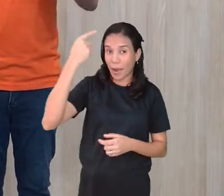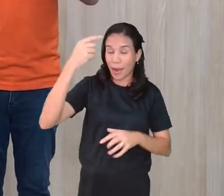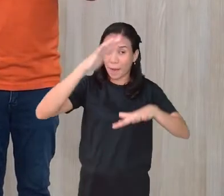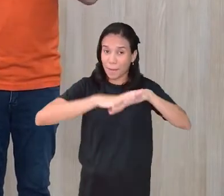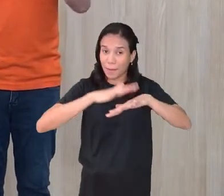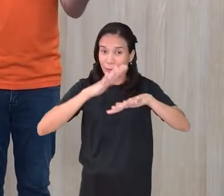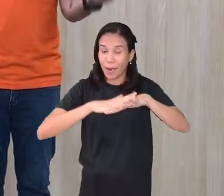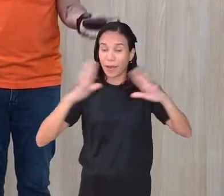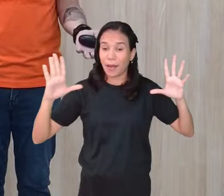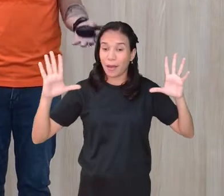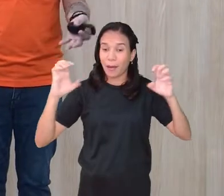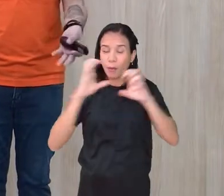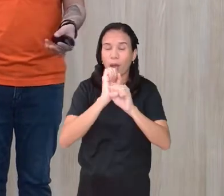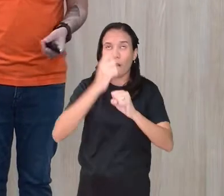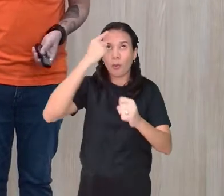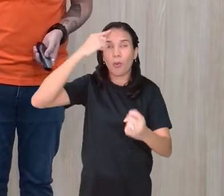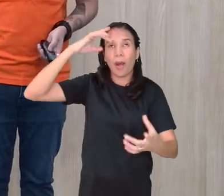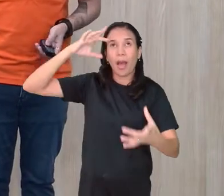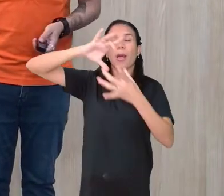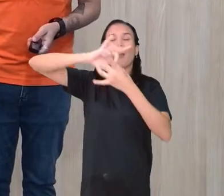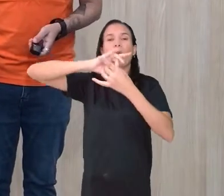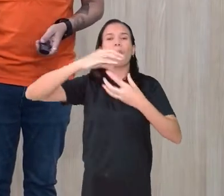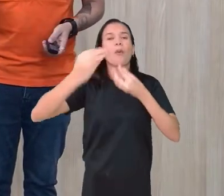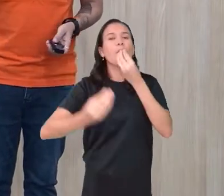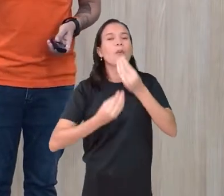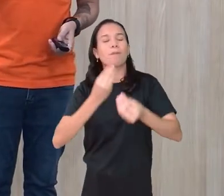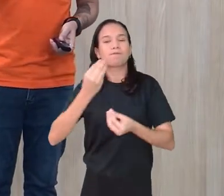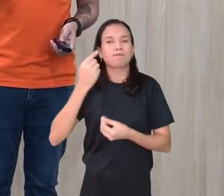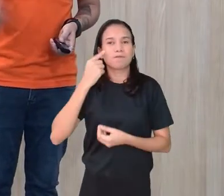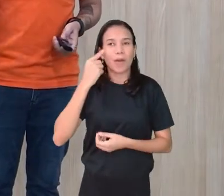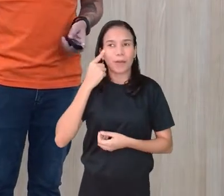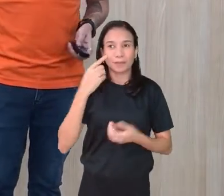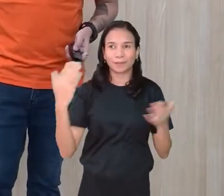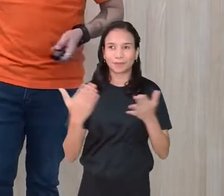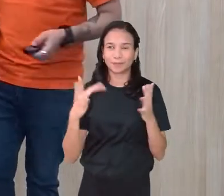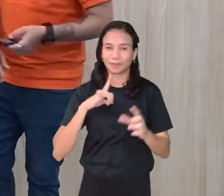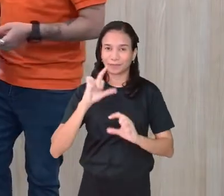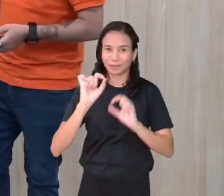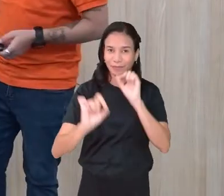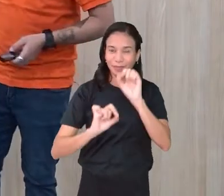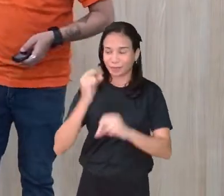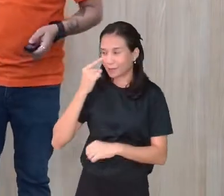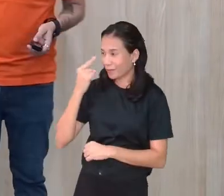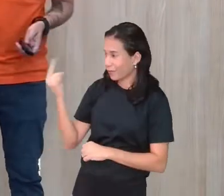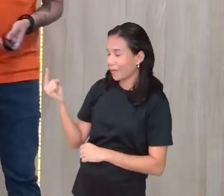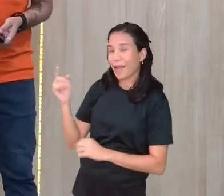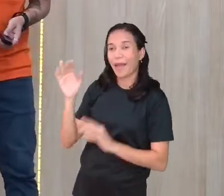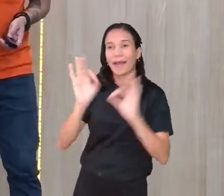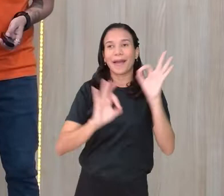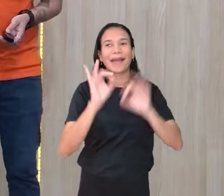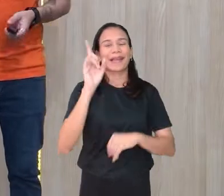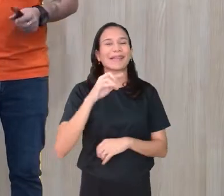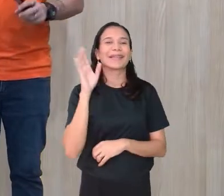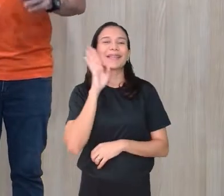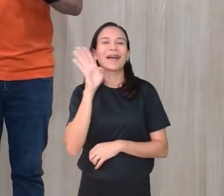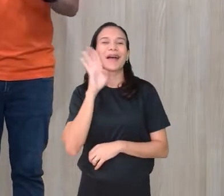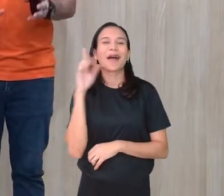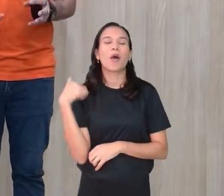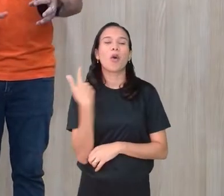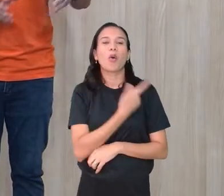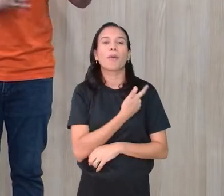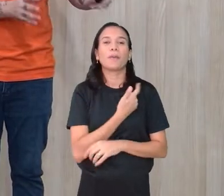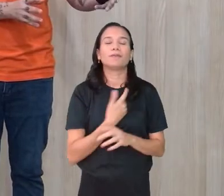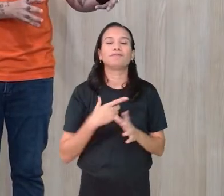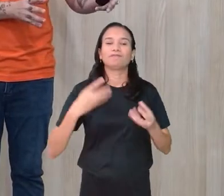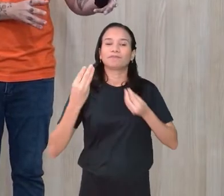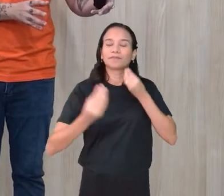cálculo relacional. Como é que eu estou pensando para fazer aquele cálculo? E agora a gente vai fazer o seguinte, o professor Pedro preparou um negócio bem legal, que é a gente ilustrar